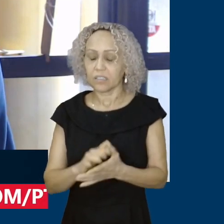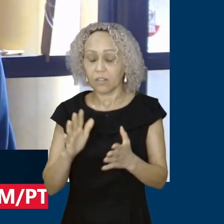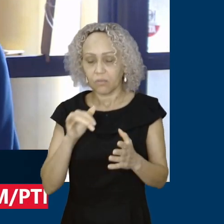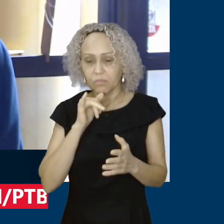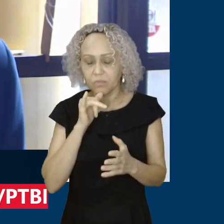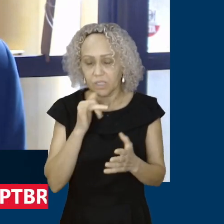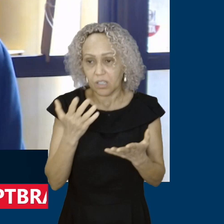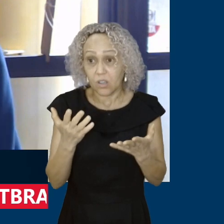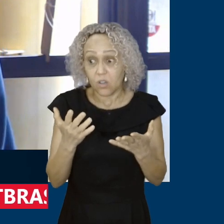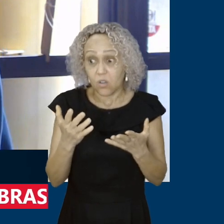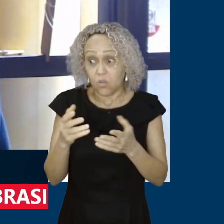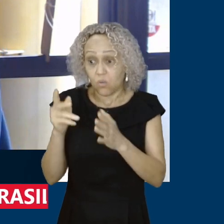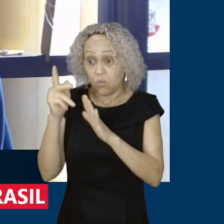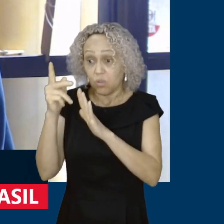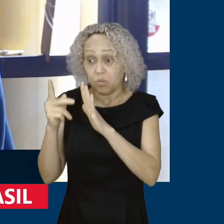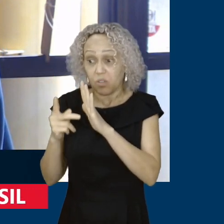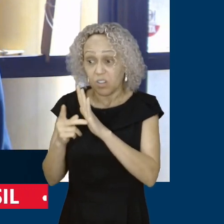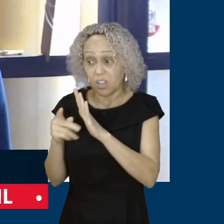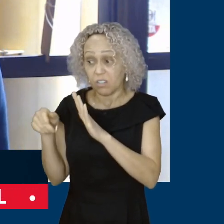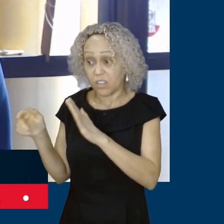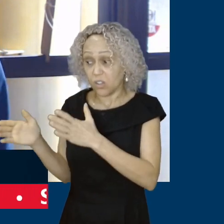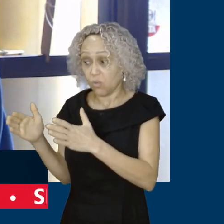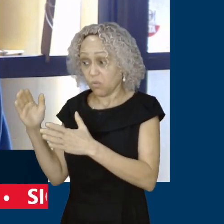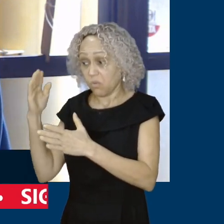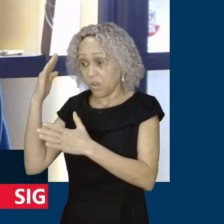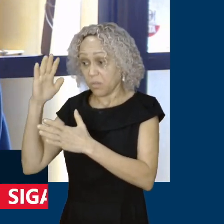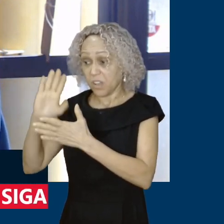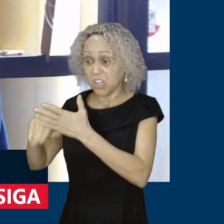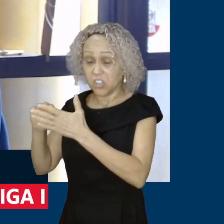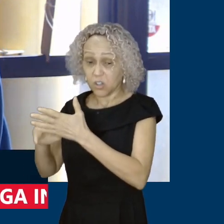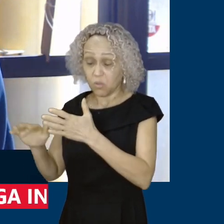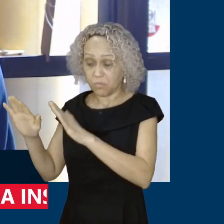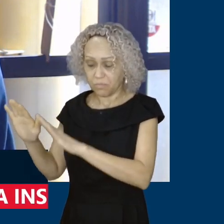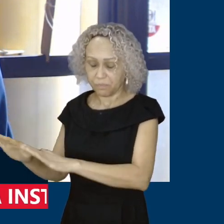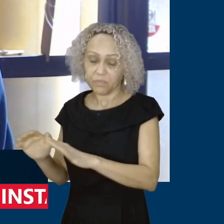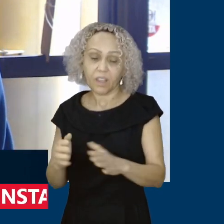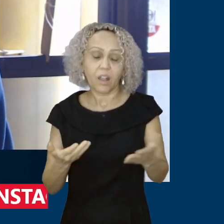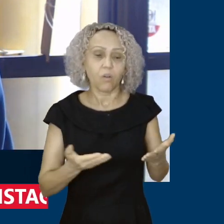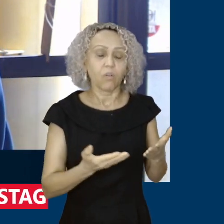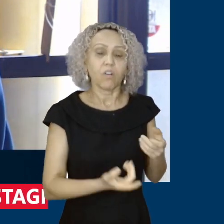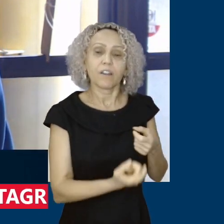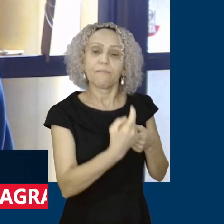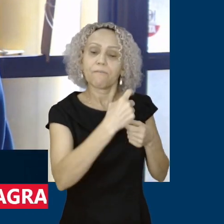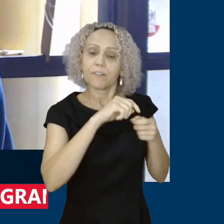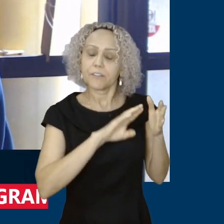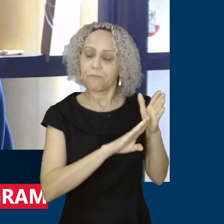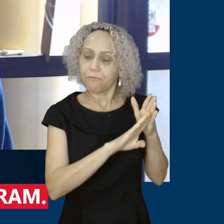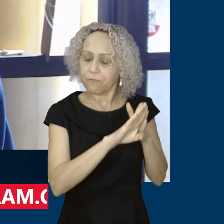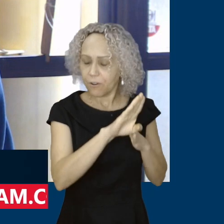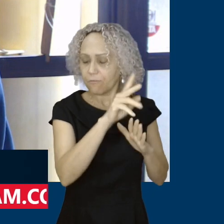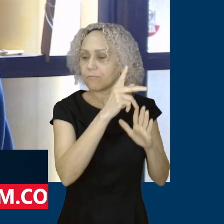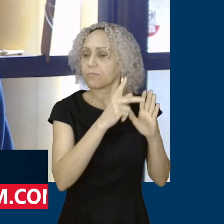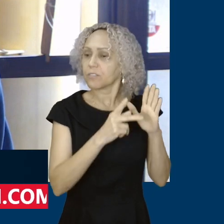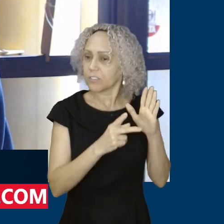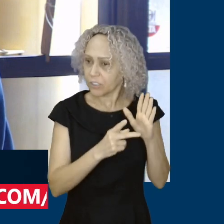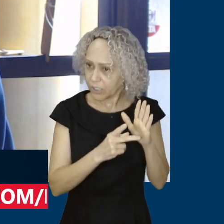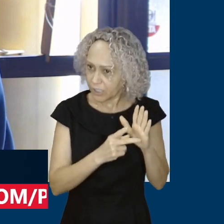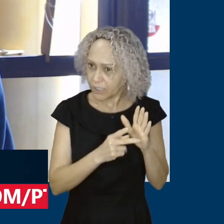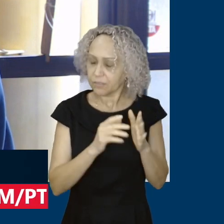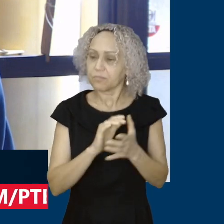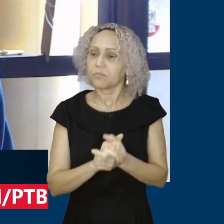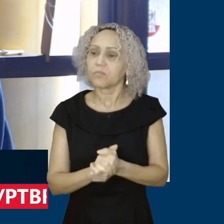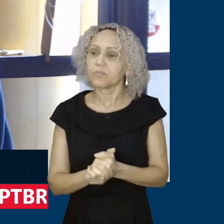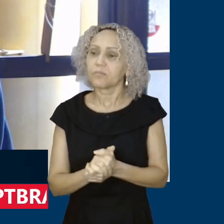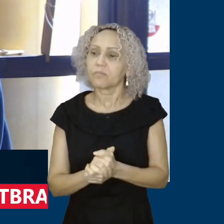inclusão social. O Brasil voltou na medida que se reorganizou o papel do Estado, do Ministério do Meio Ambiente,